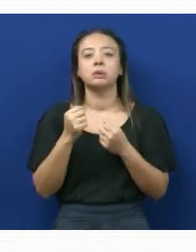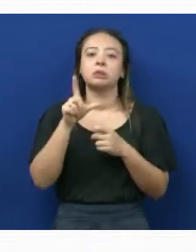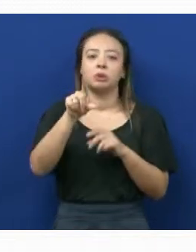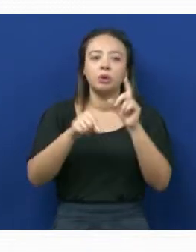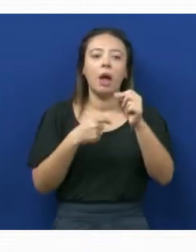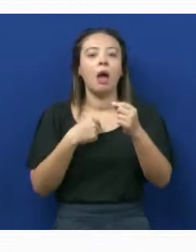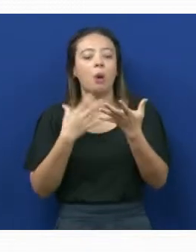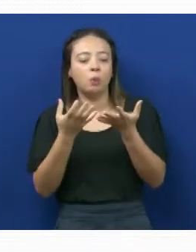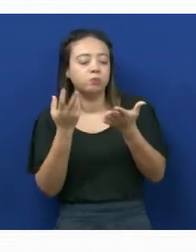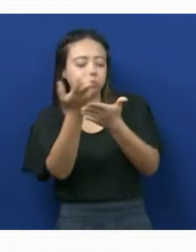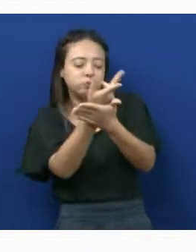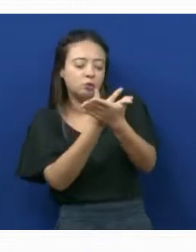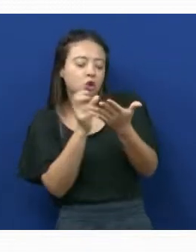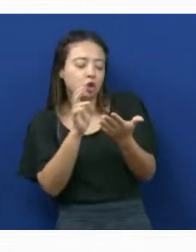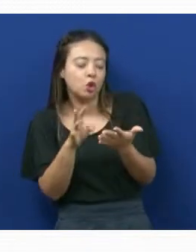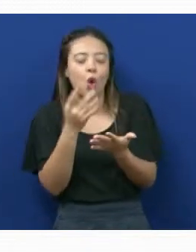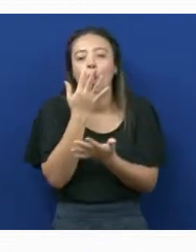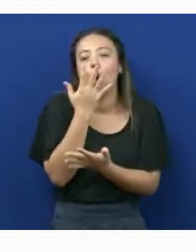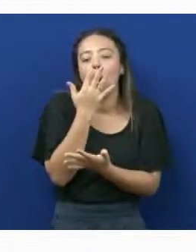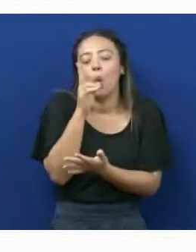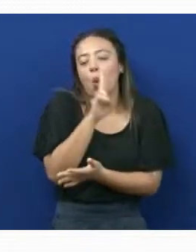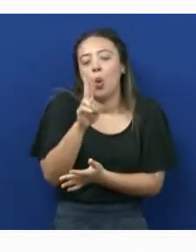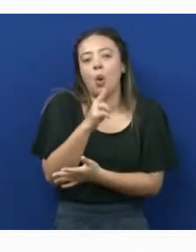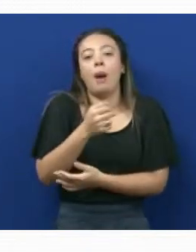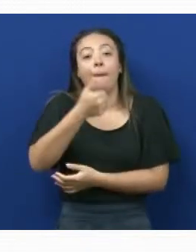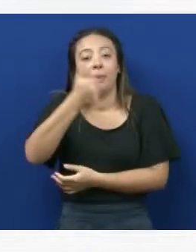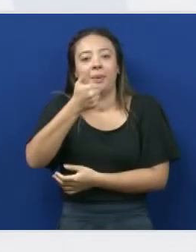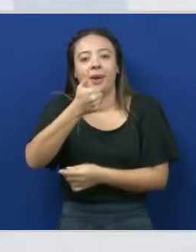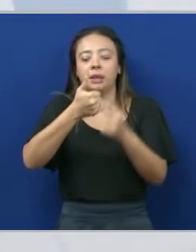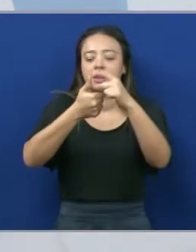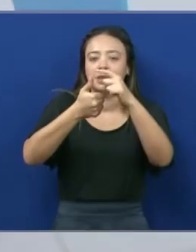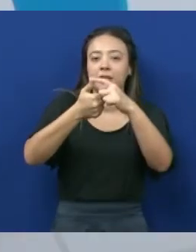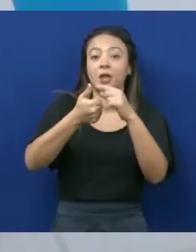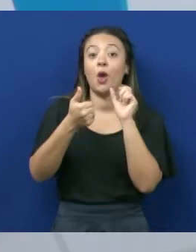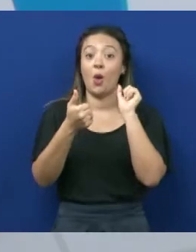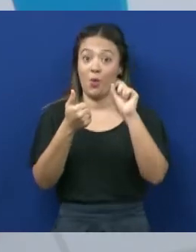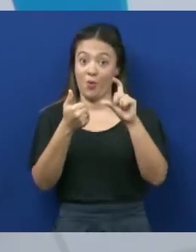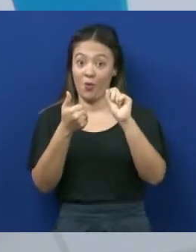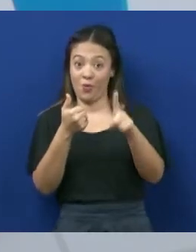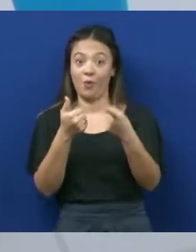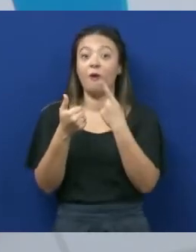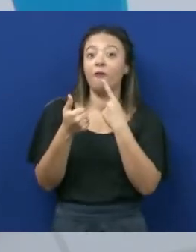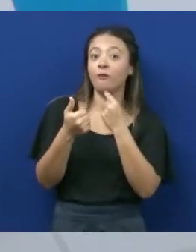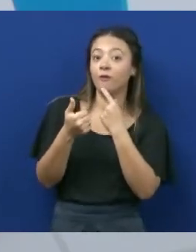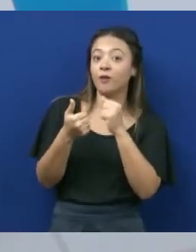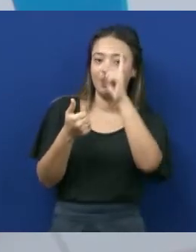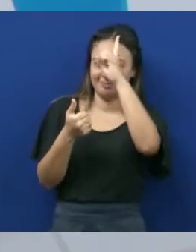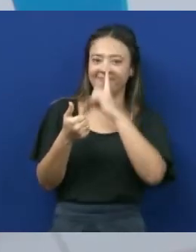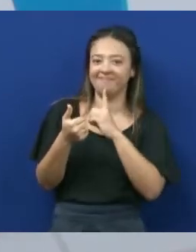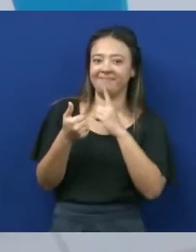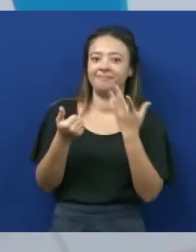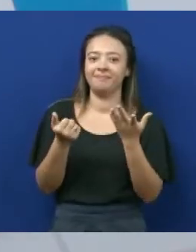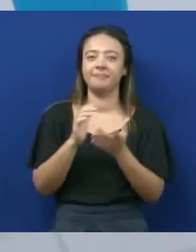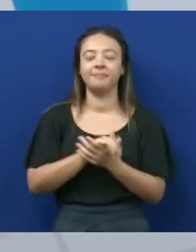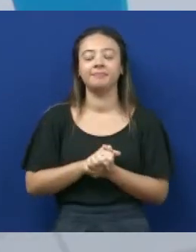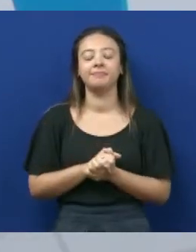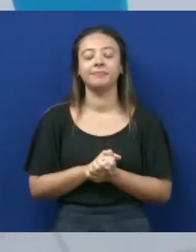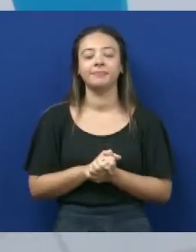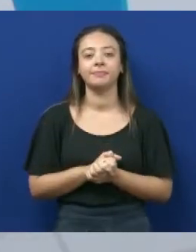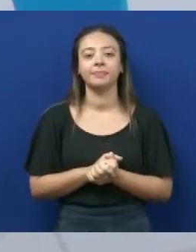primárias, por exemplo. Volto a repetir, quais são as cores primárias? Azul, vermelho e amarelo, certo? Então,